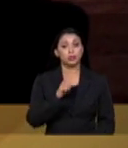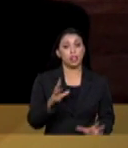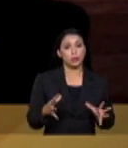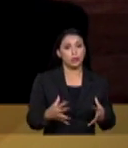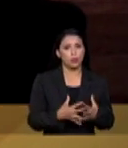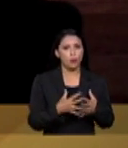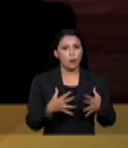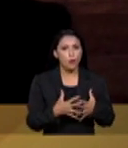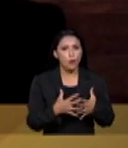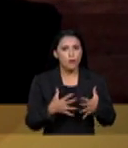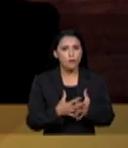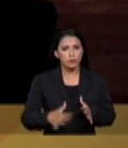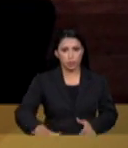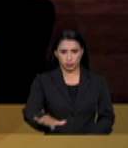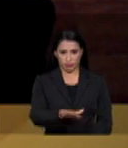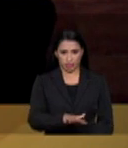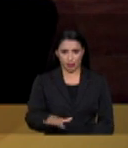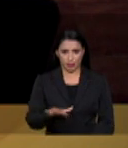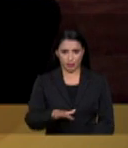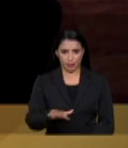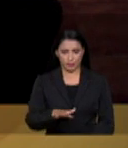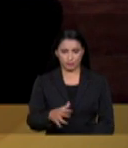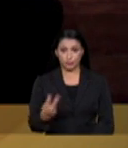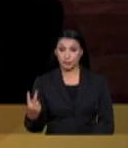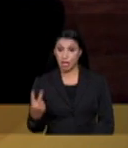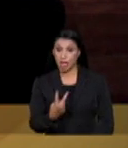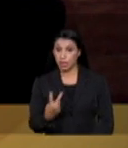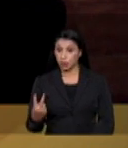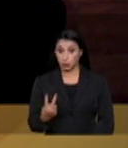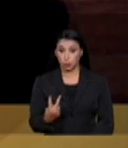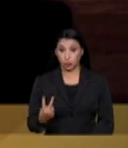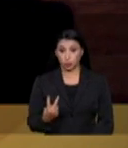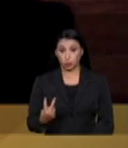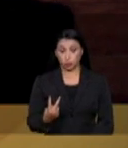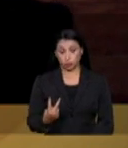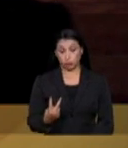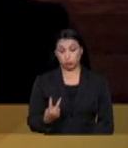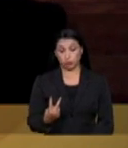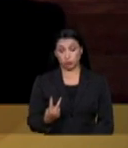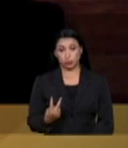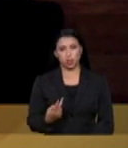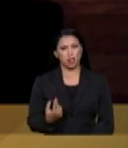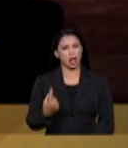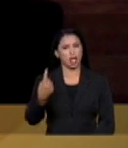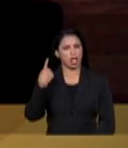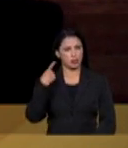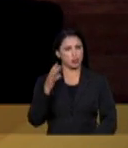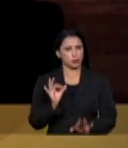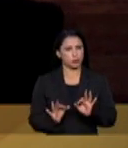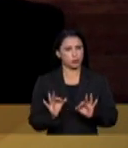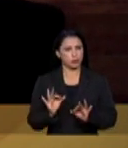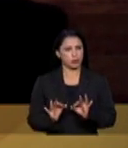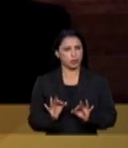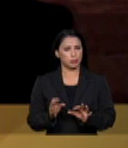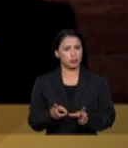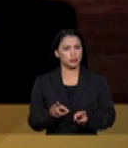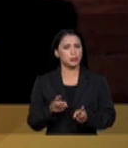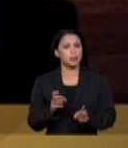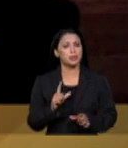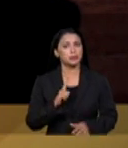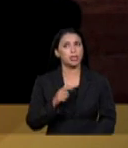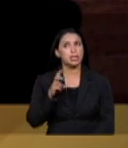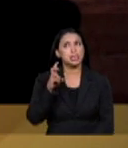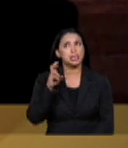deflagrado na área ambas as hipóteses de o julgamento tendo perdurado